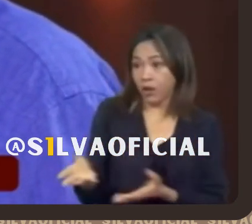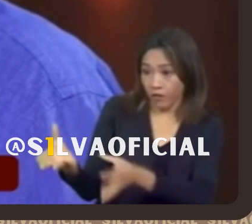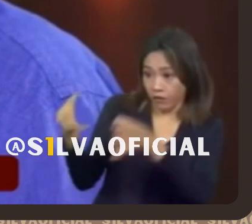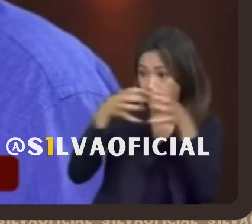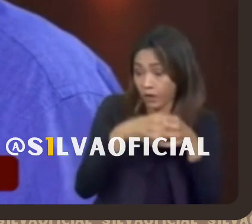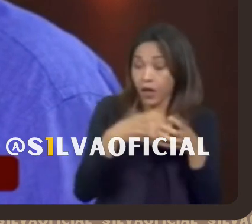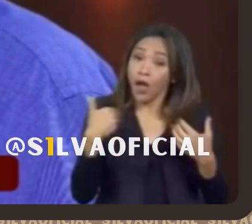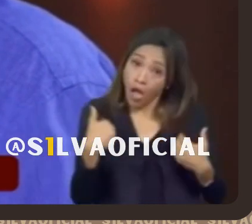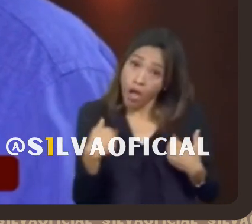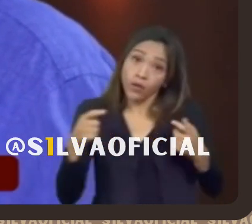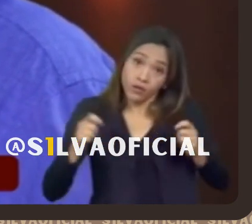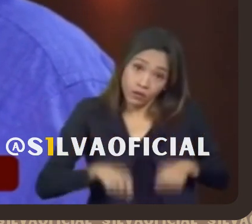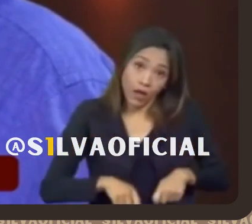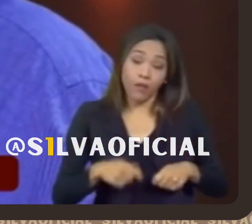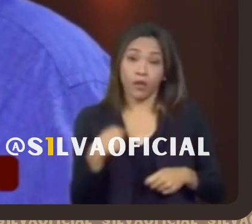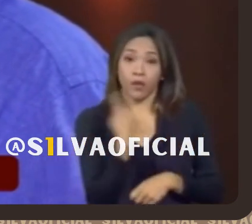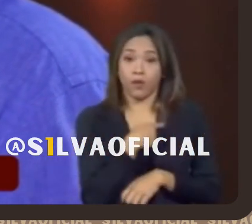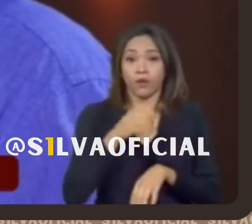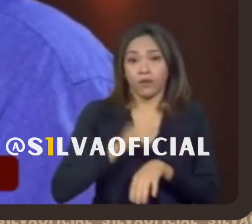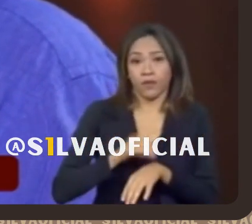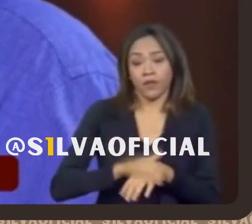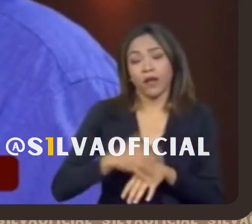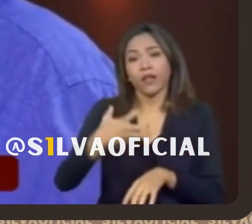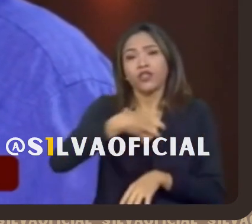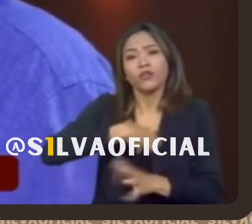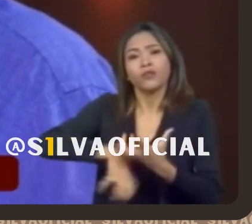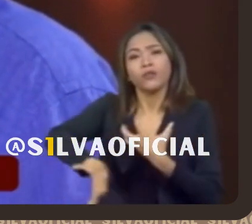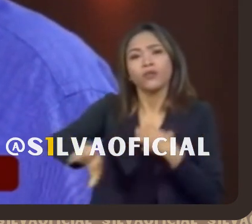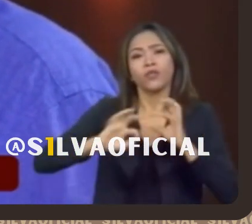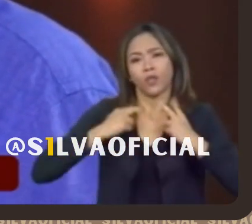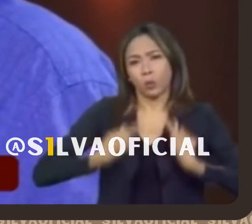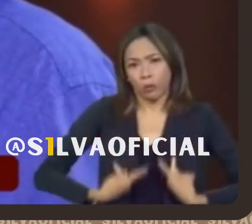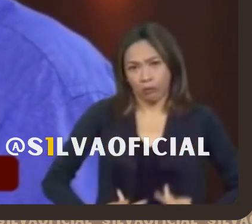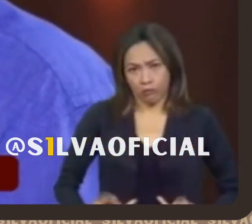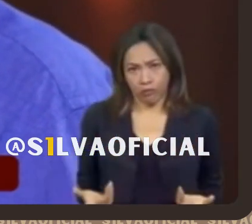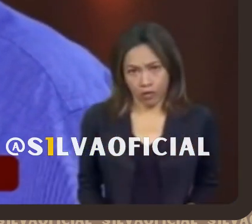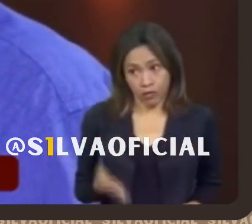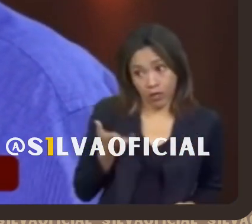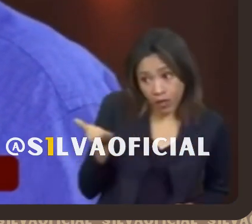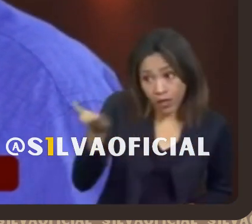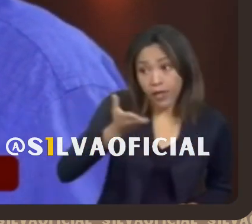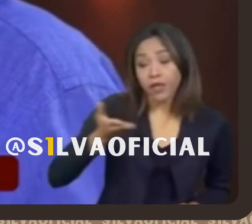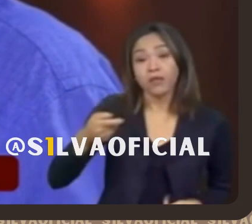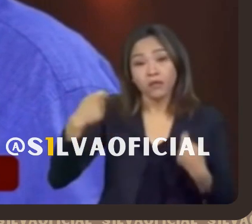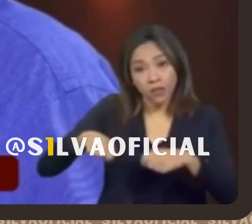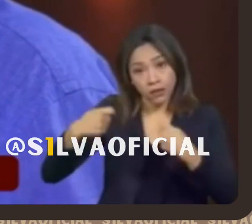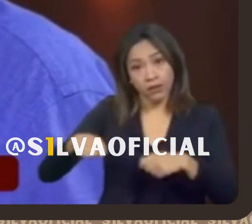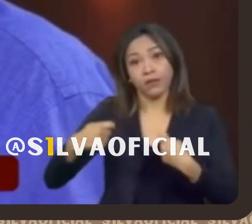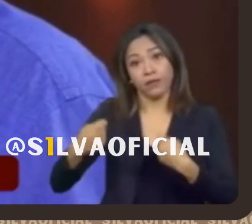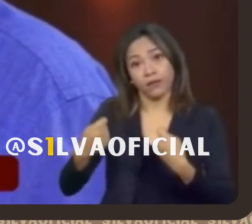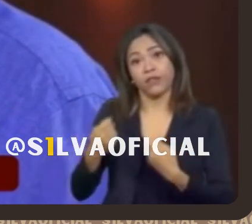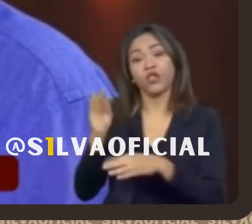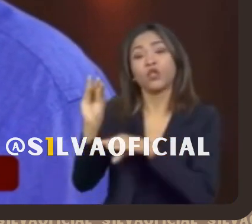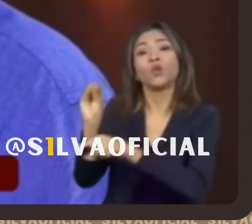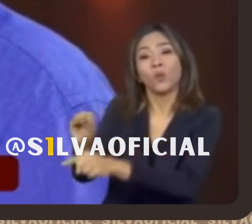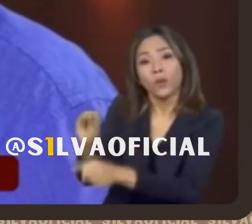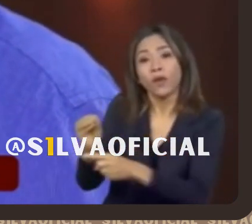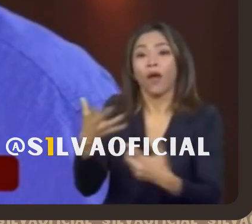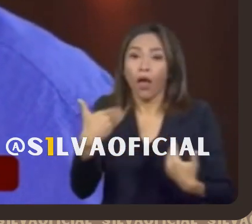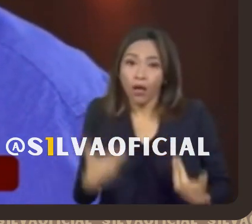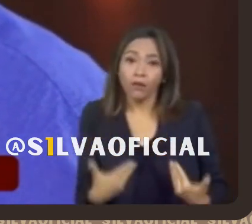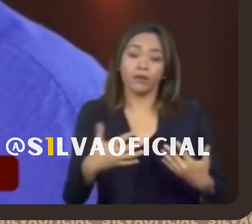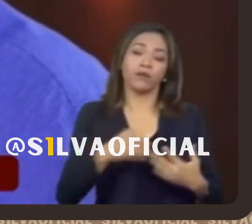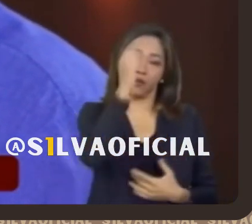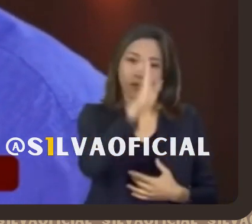ser humano no momento em que os humanos precisam de humanismo Uhum é isso que o Brasil tem que fazer o Brasil